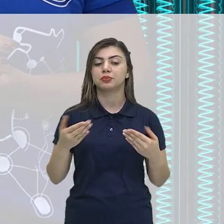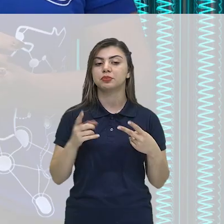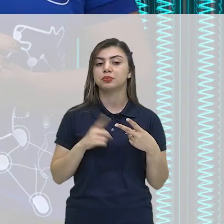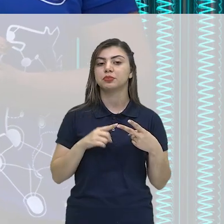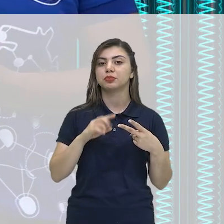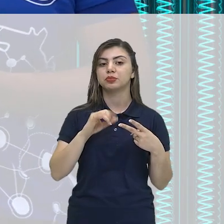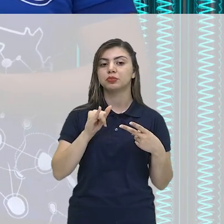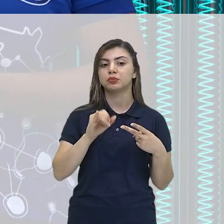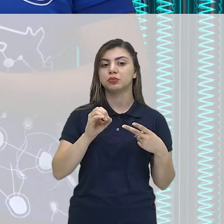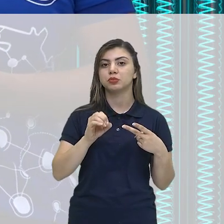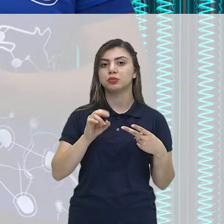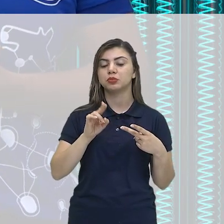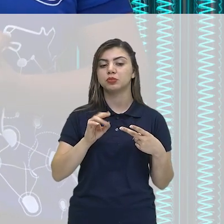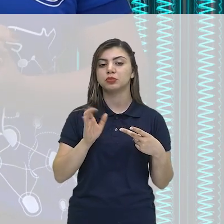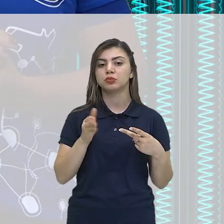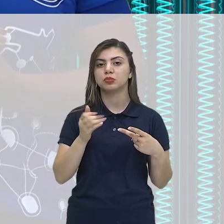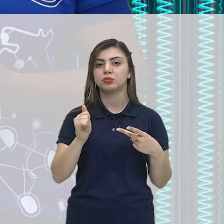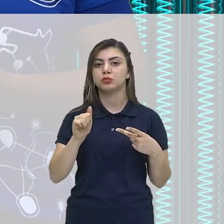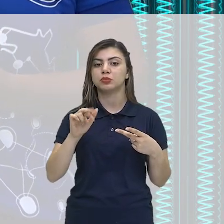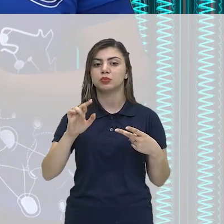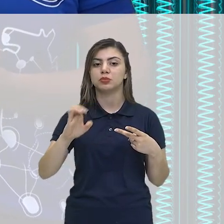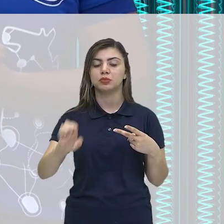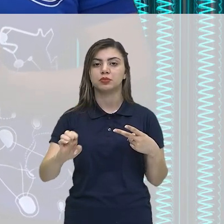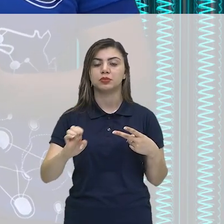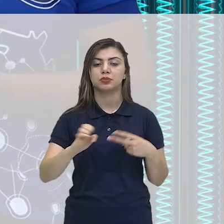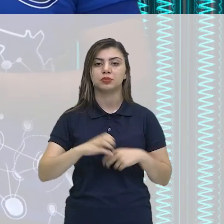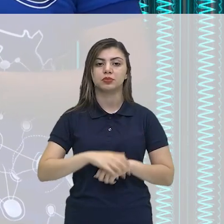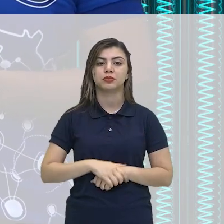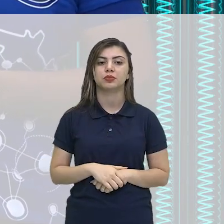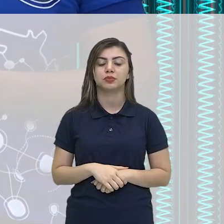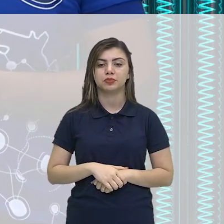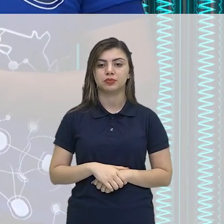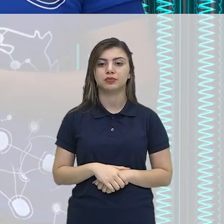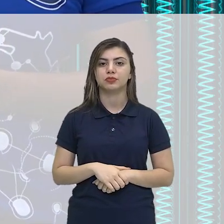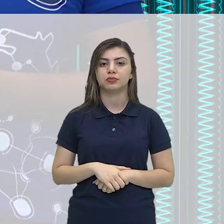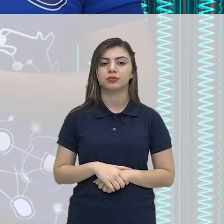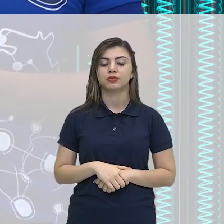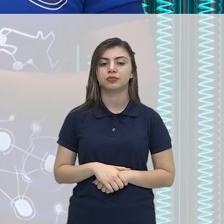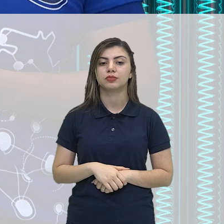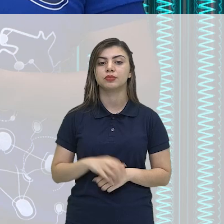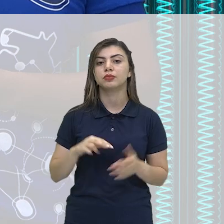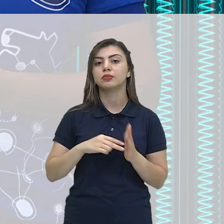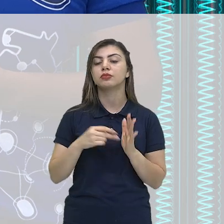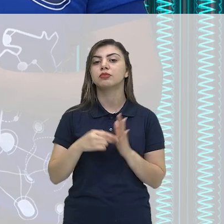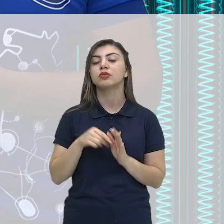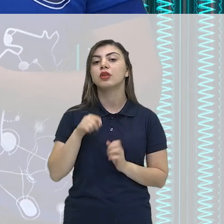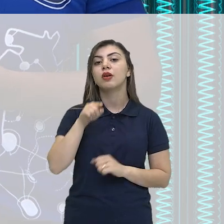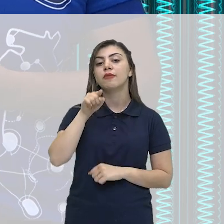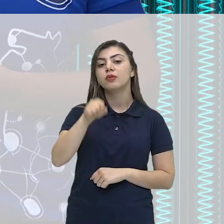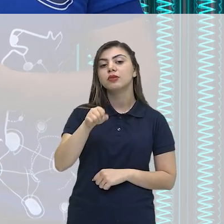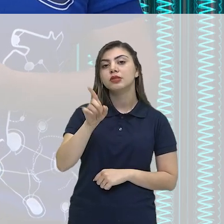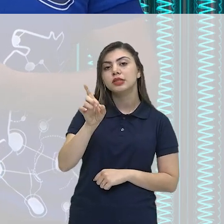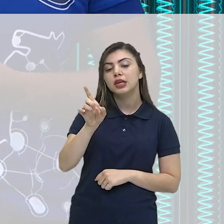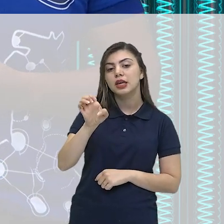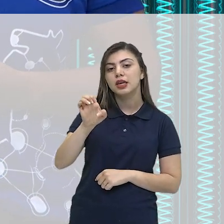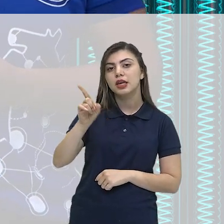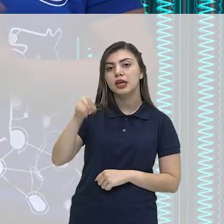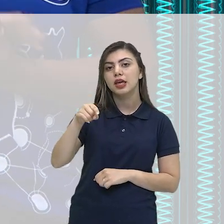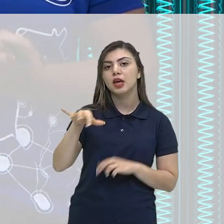you, you are, you are. O you are significa você é ou você